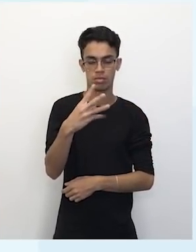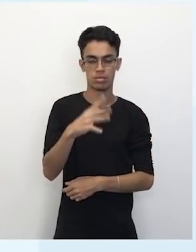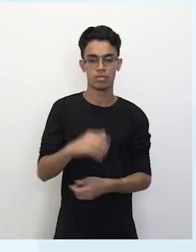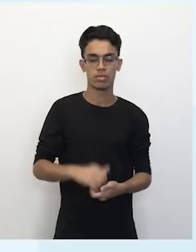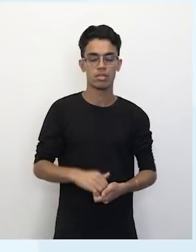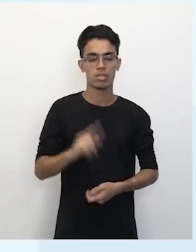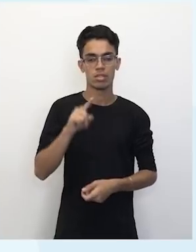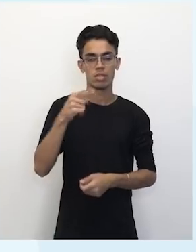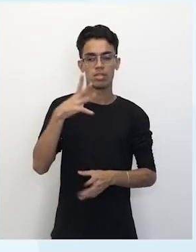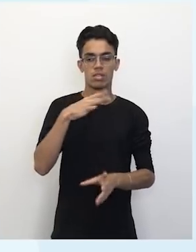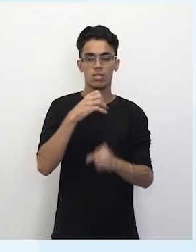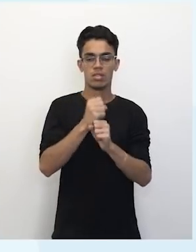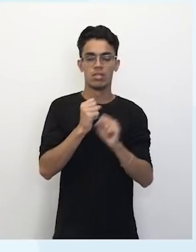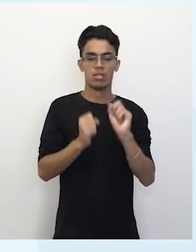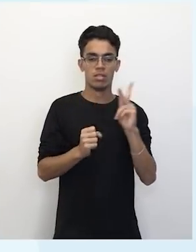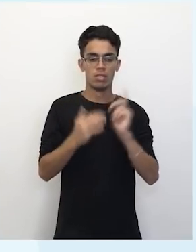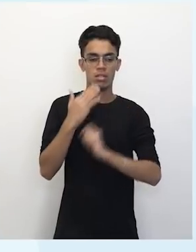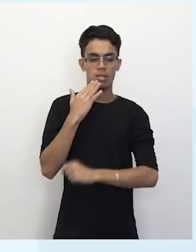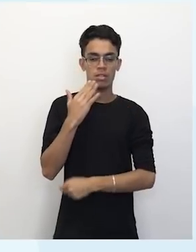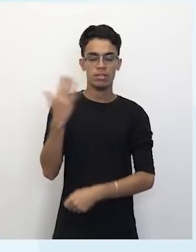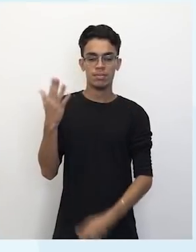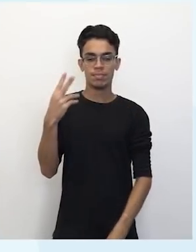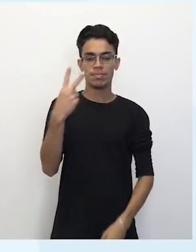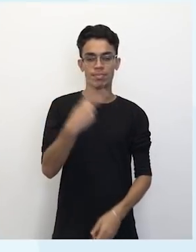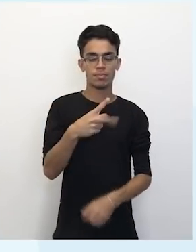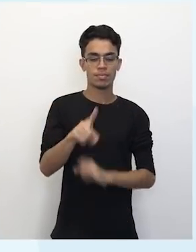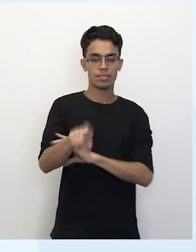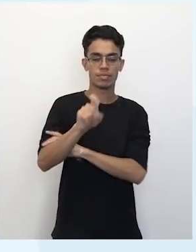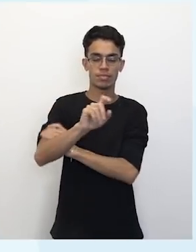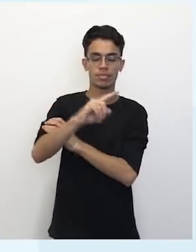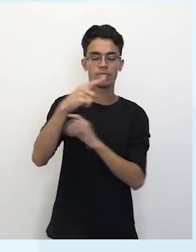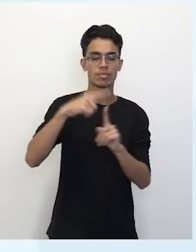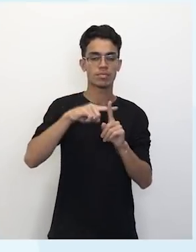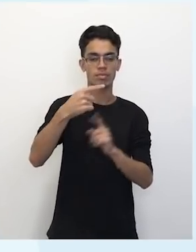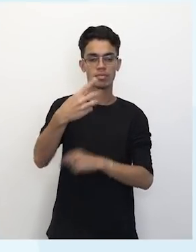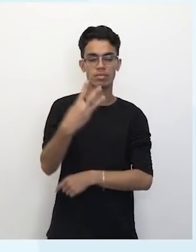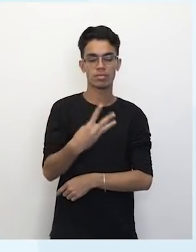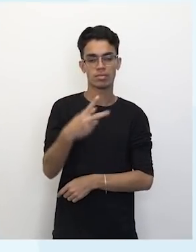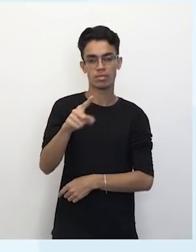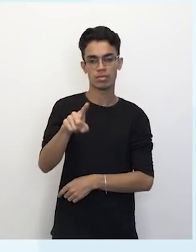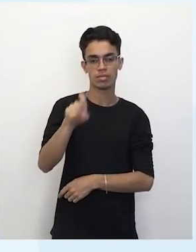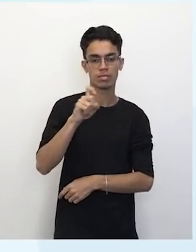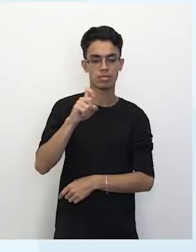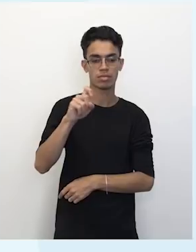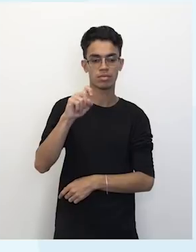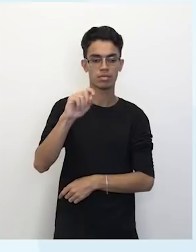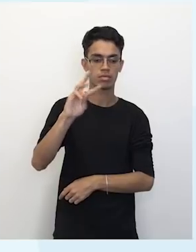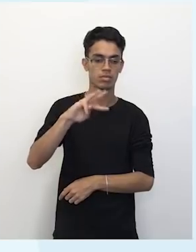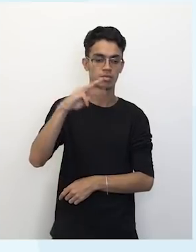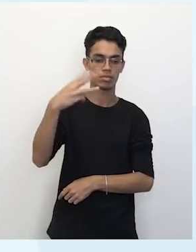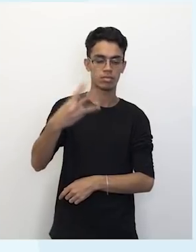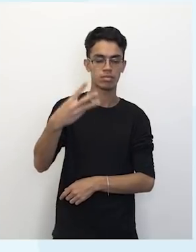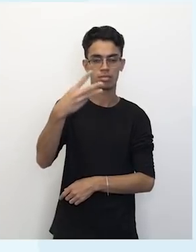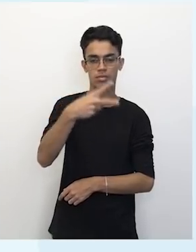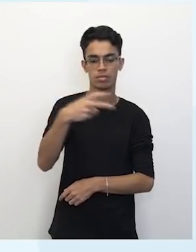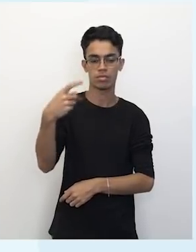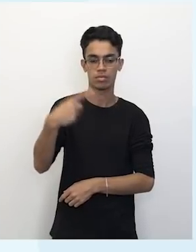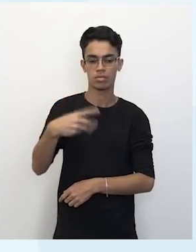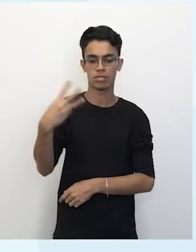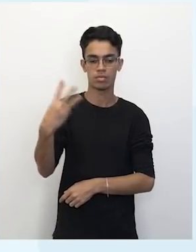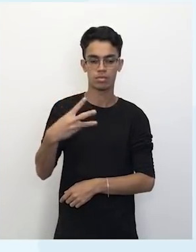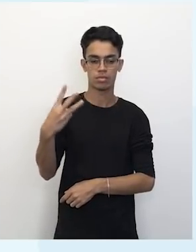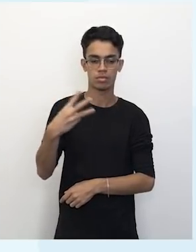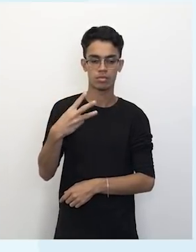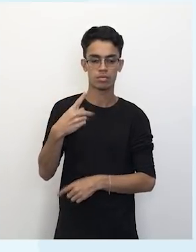posso somar, beleza? Então, ficou assim, ó, 2x mais 3x sobre 3 é igual a menos 3. Porque o